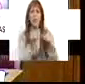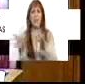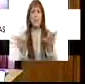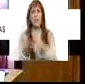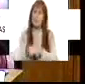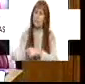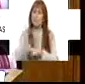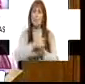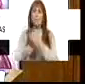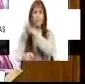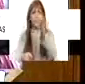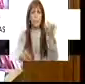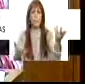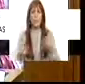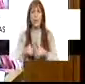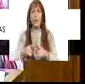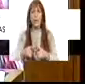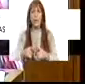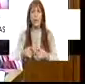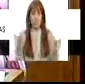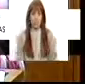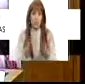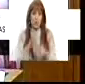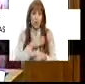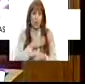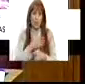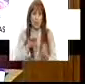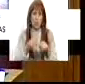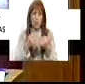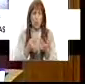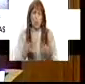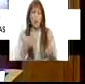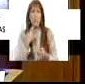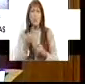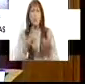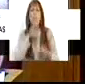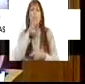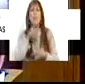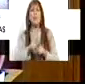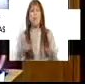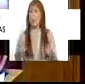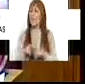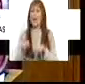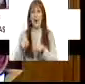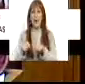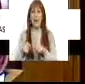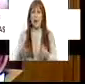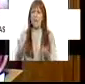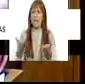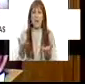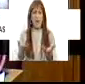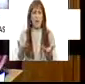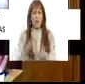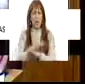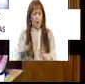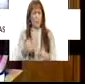coletivo, fundamentalmente pelo menor custo do passe social. Ora, o que é que muitas famílias, quando este incentivo